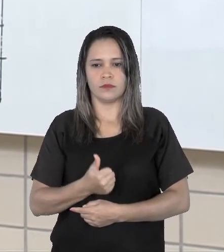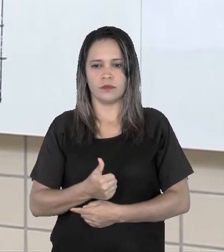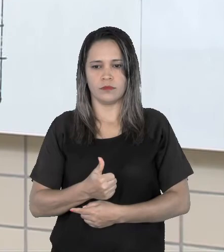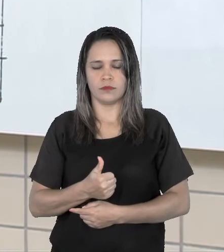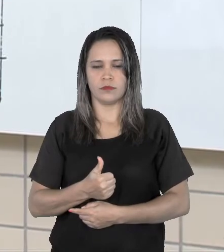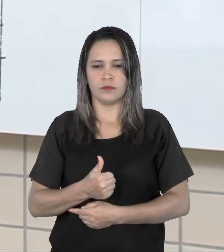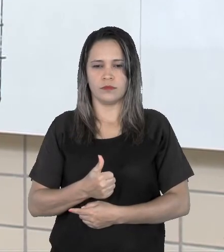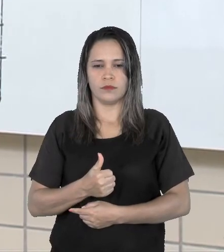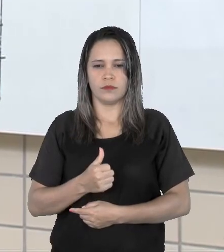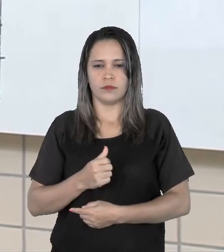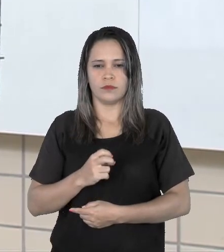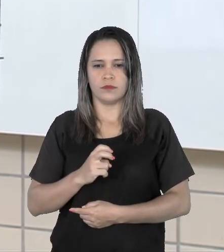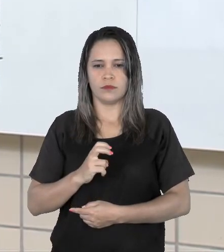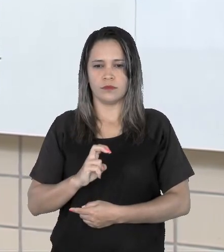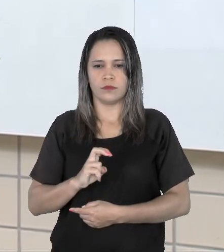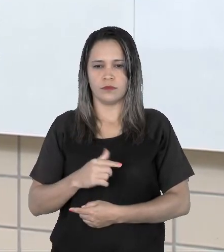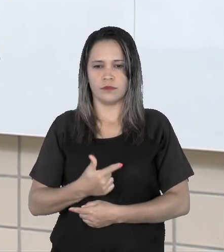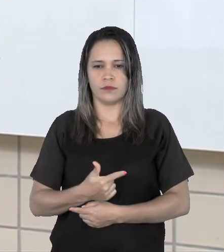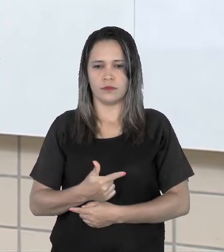51,